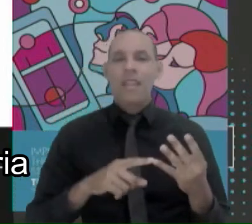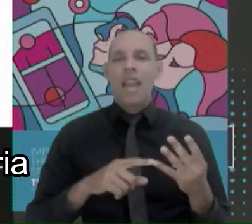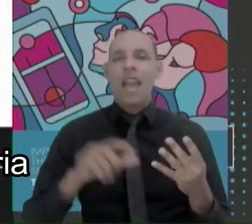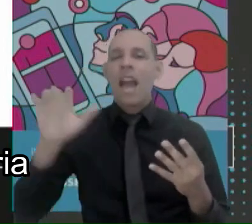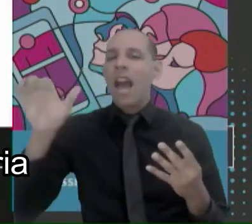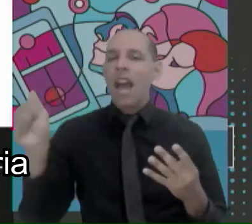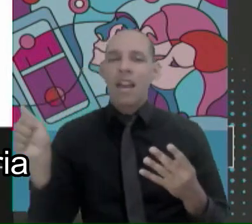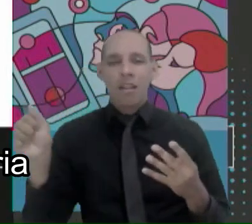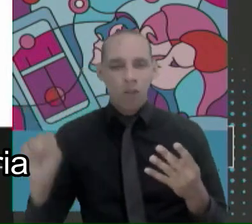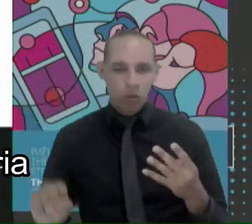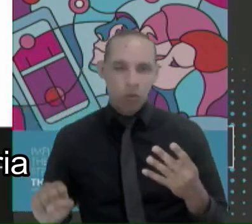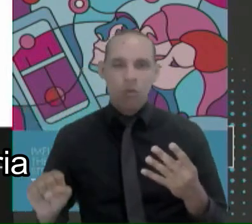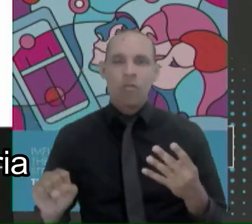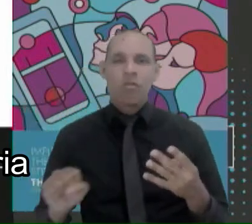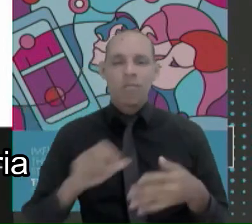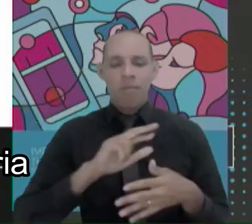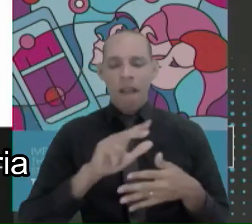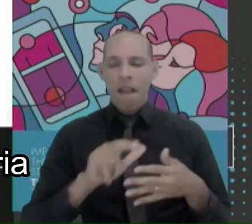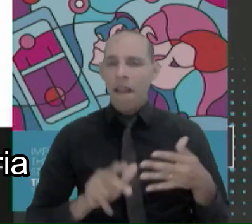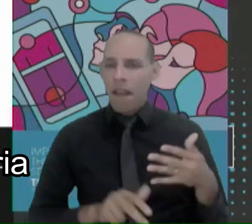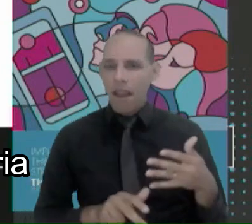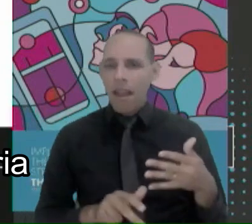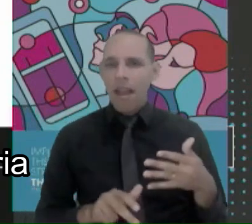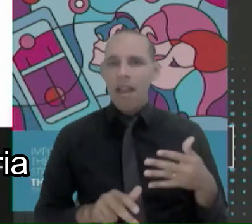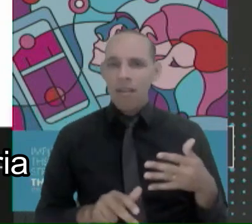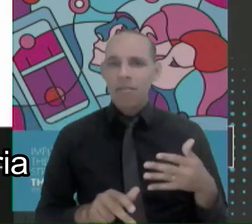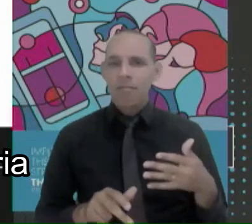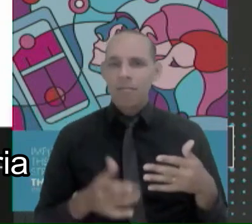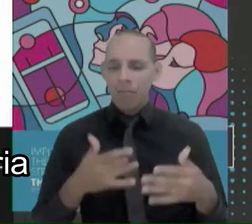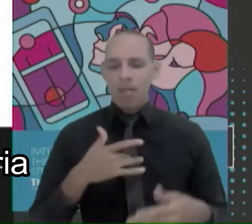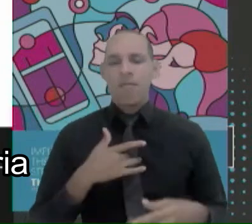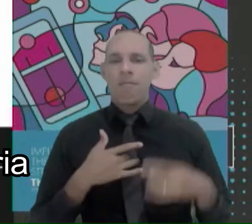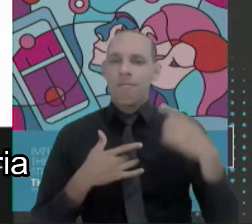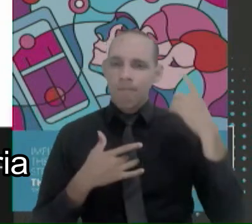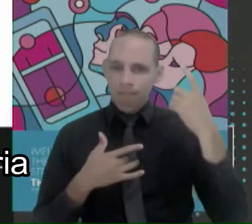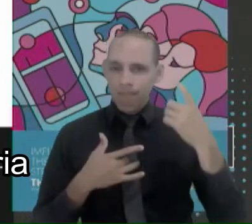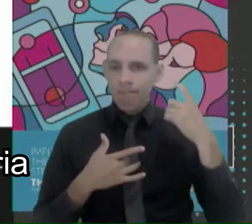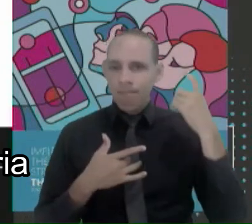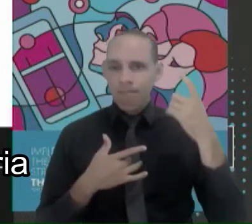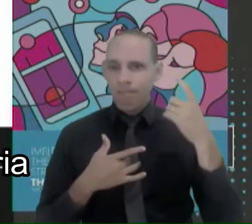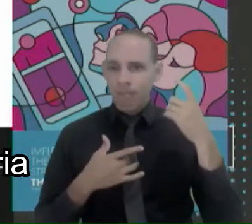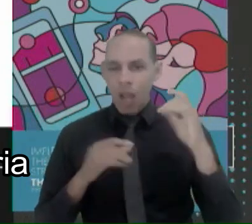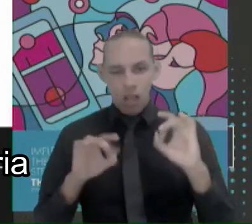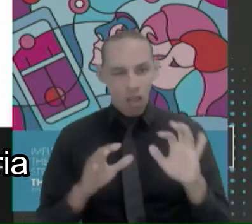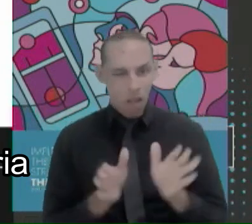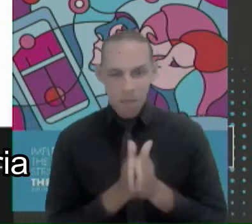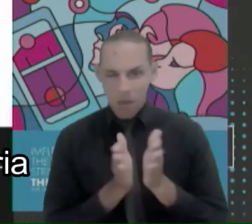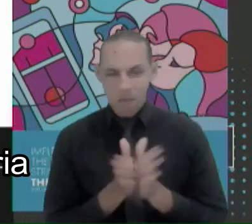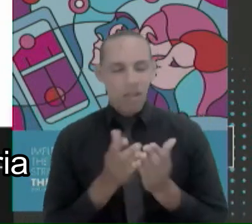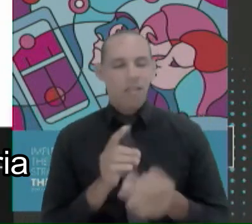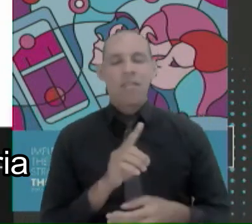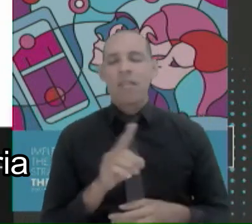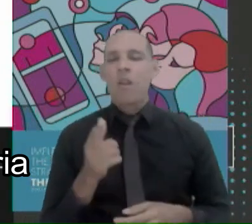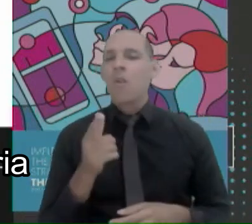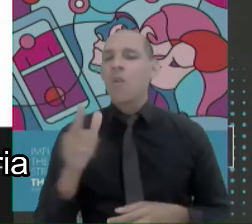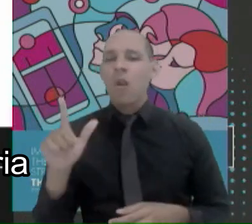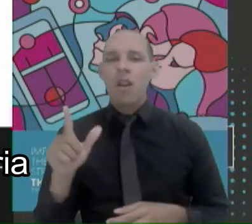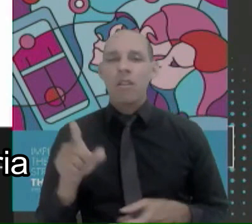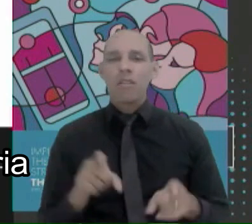lista de preocupação da tuberculose, mostrando que, para além, obviamente, da pobreza extrema, os países que têm algum grau